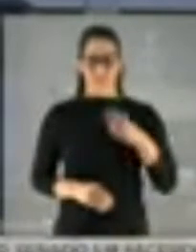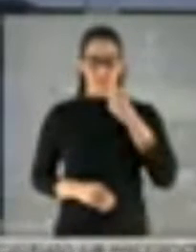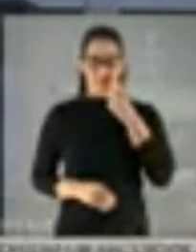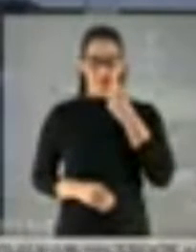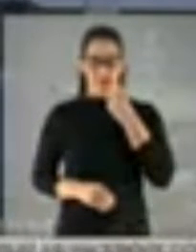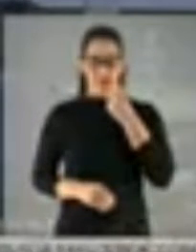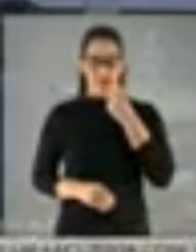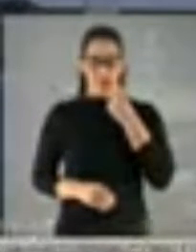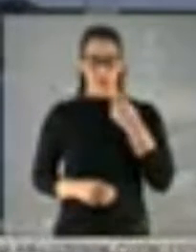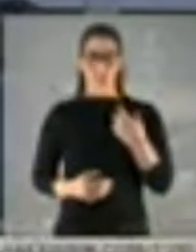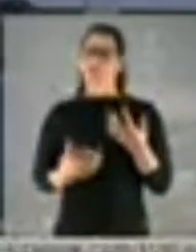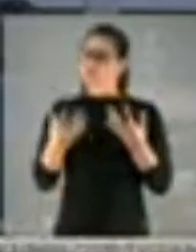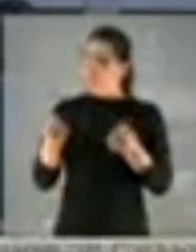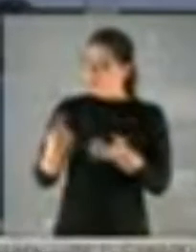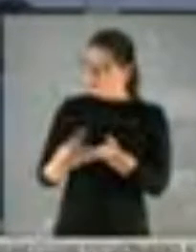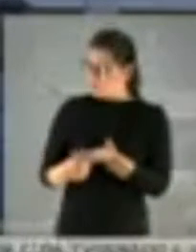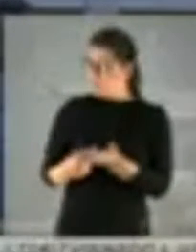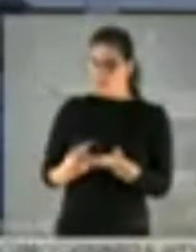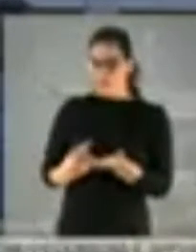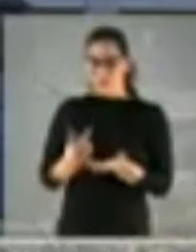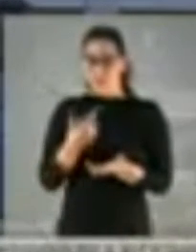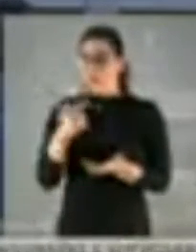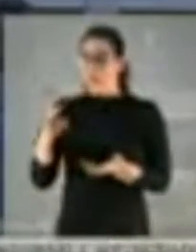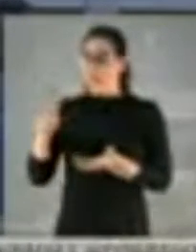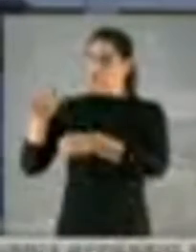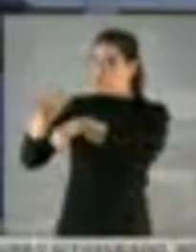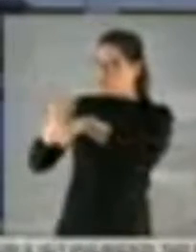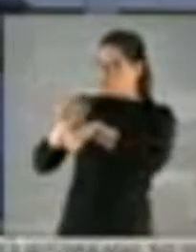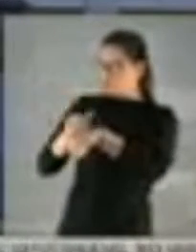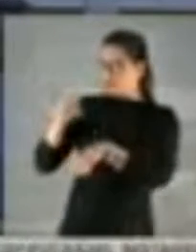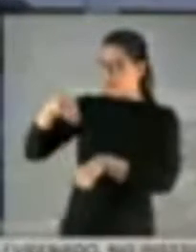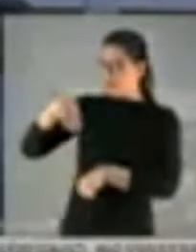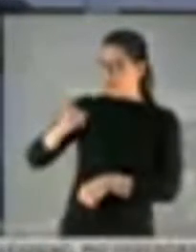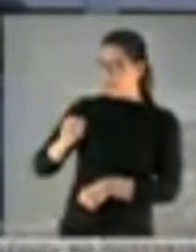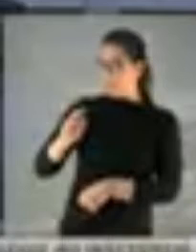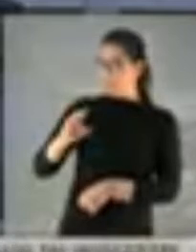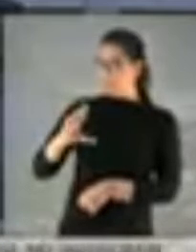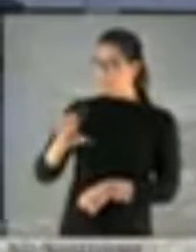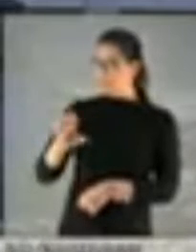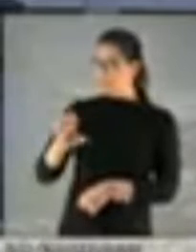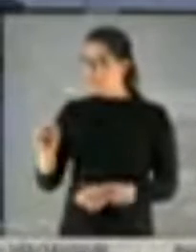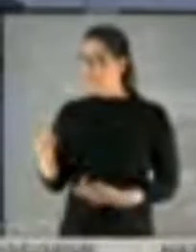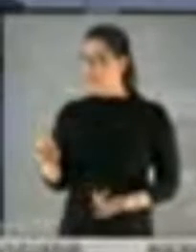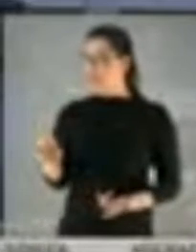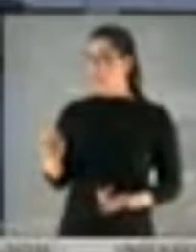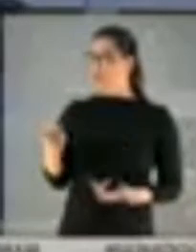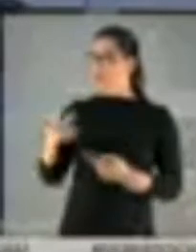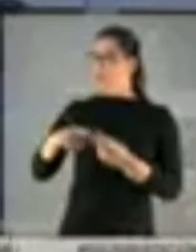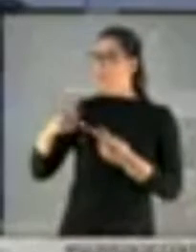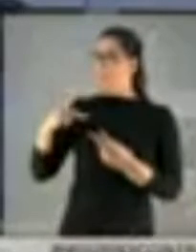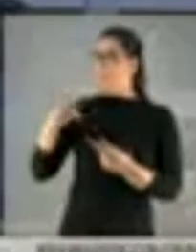Vamos pelo acordo logo. Mas não tem acordo em convocar Marcelo Queiroga? Não tem acordo em convocar Eduardo Pazuello?